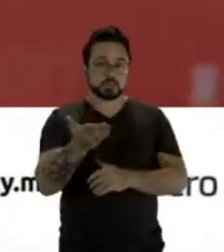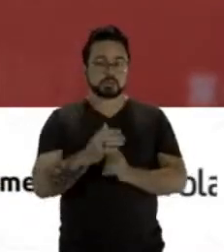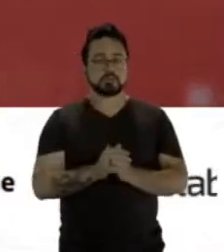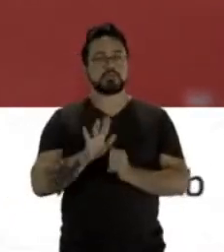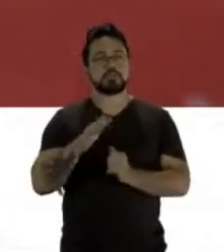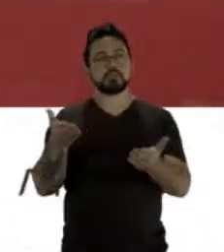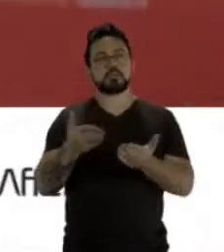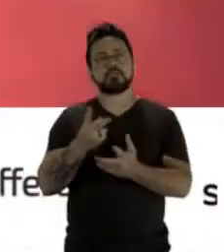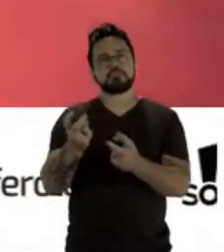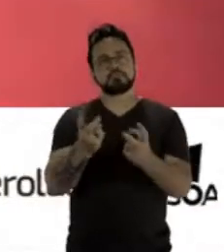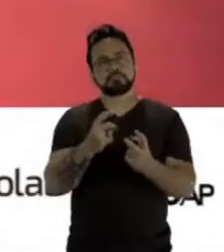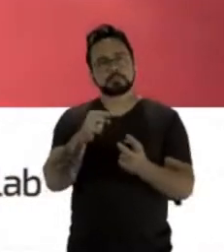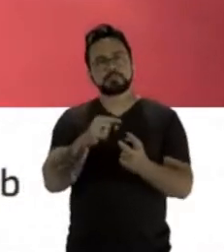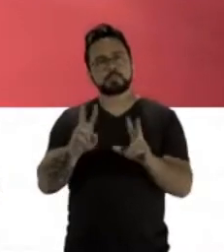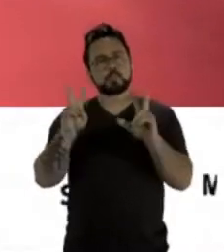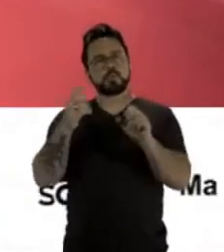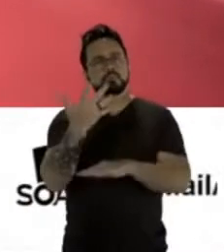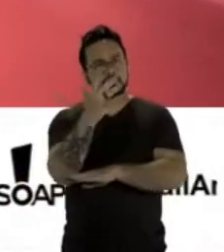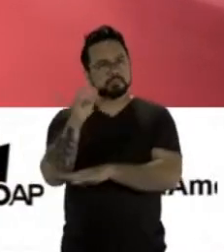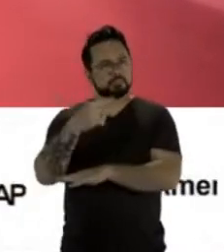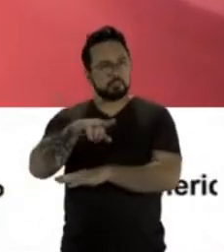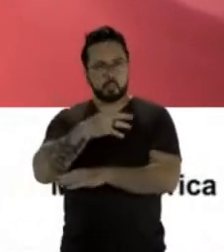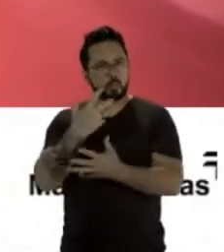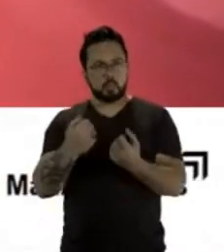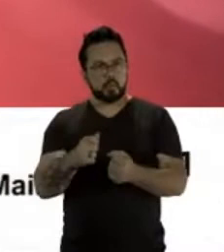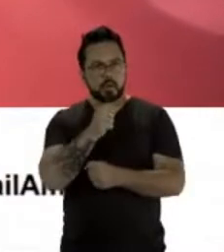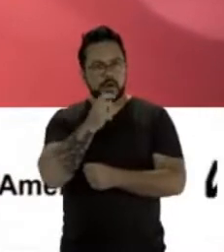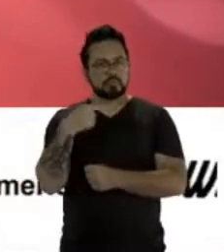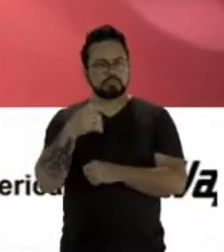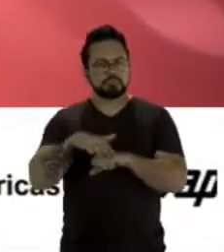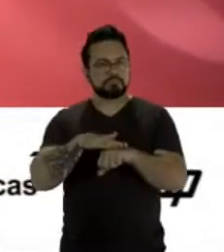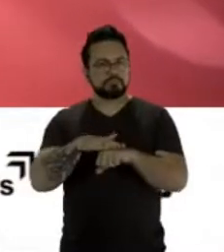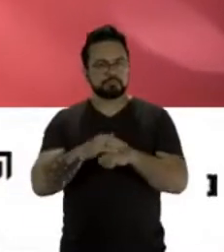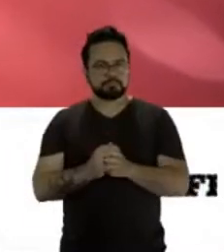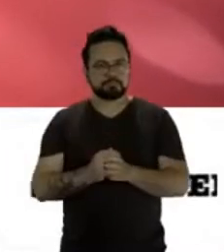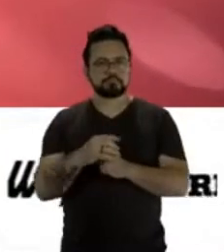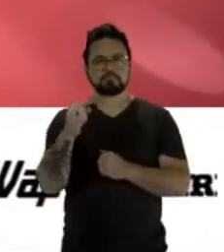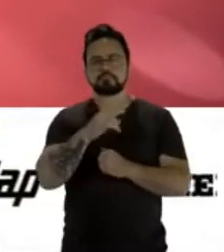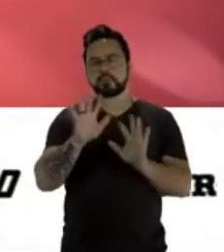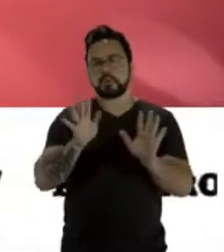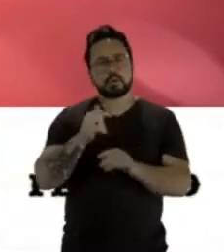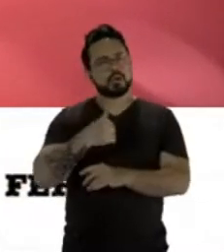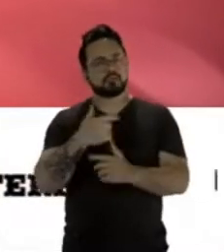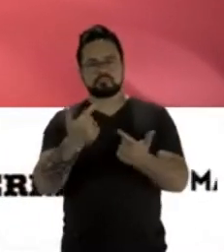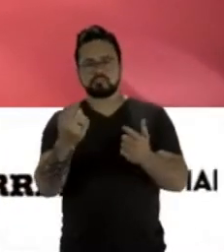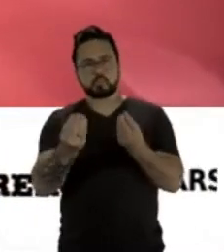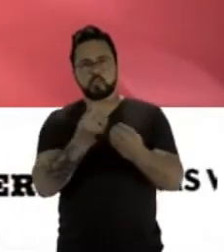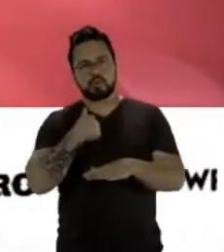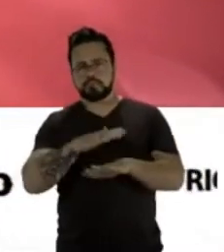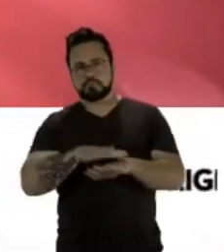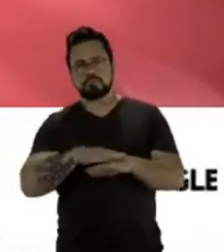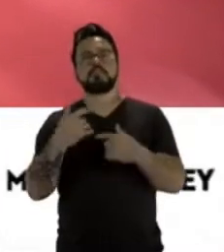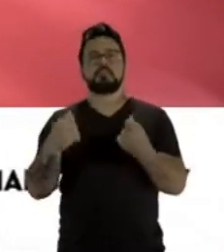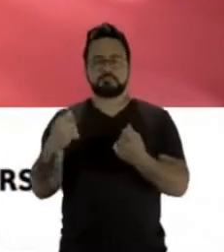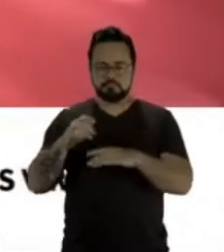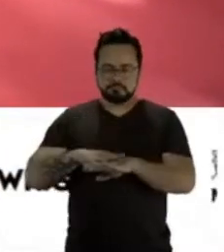hoje eu vejo que é muito difícil falar sobre meio ambiente porque as pessoas não aceitam, às vezes, o que a gente está dizendo. É, no sentido de, não, eu não tenho que fazer a minha parte. E a